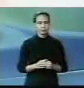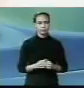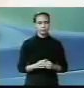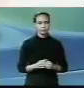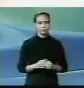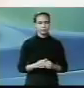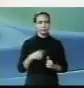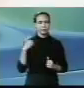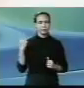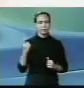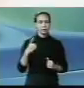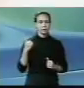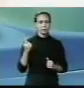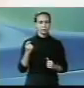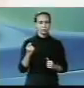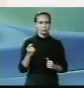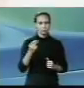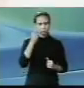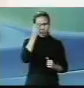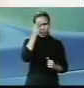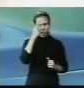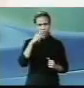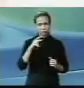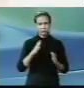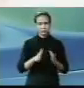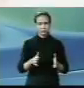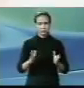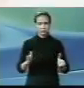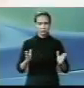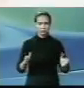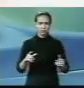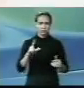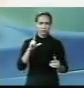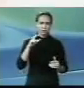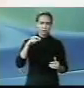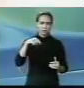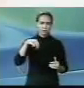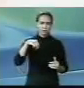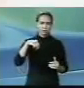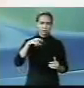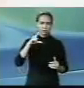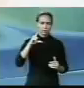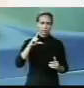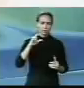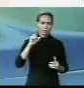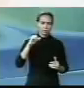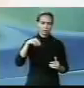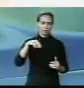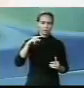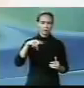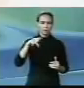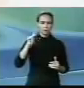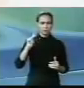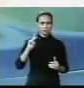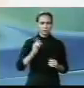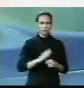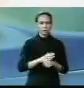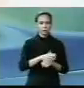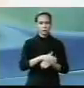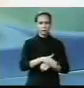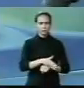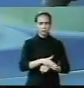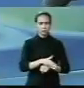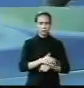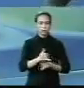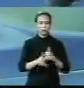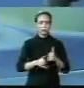Altos custos para se aumentar um link de acesso à internet. Hoje, é de conhecimento de todos nós, uma conexão com a